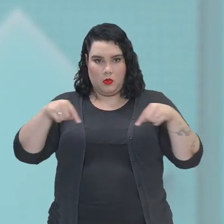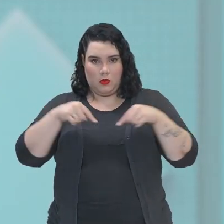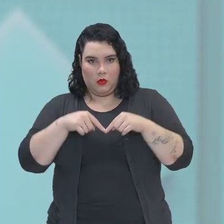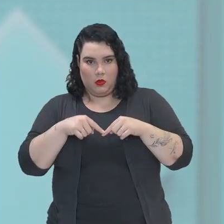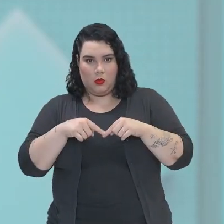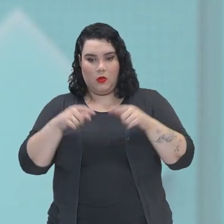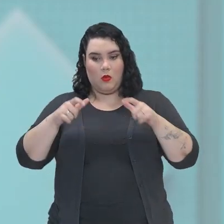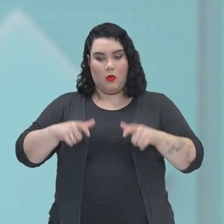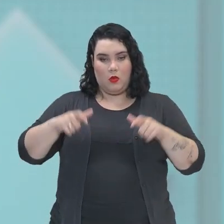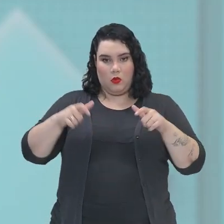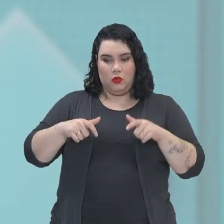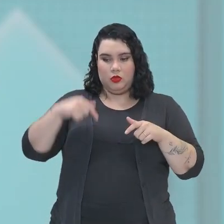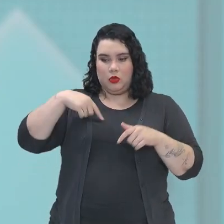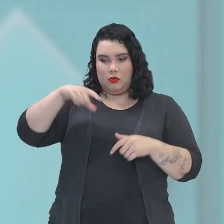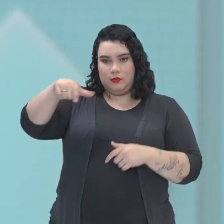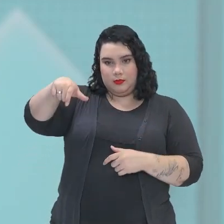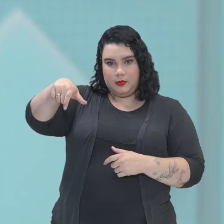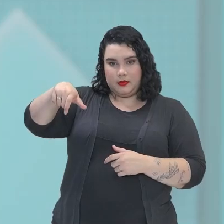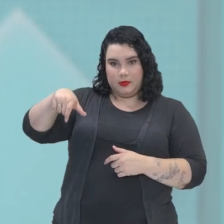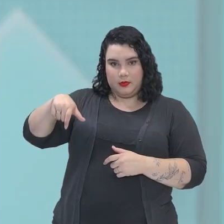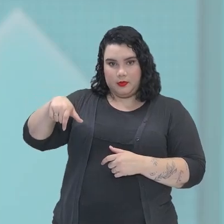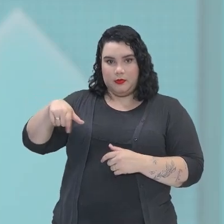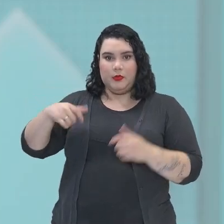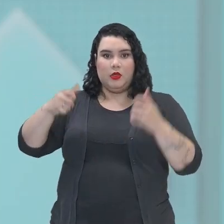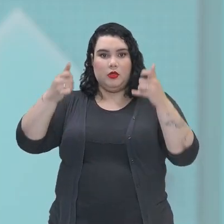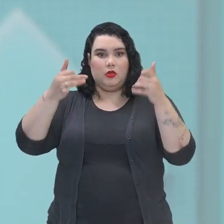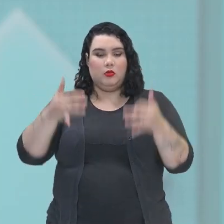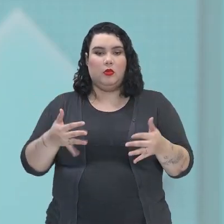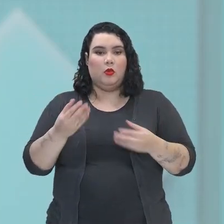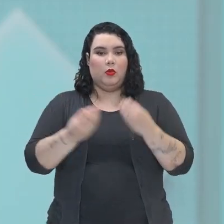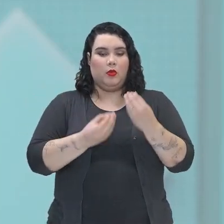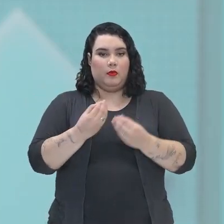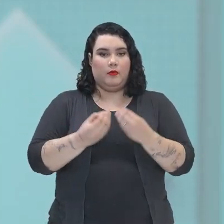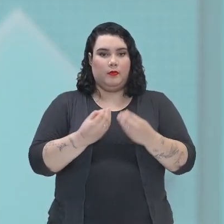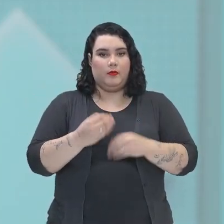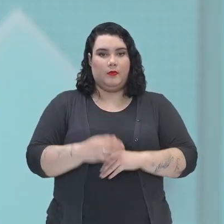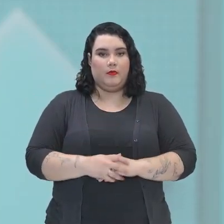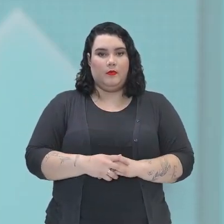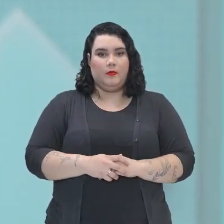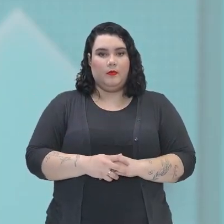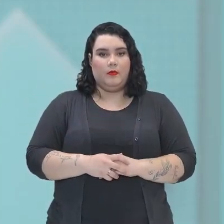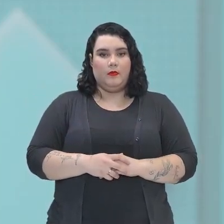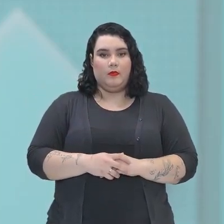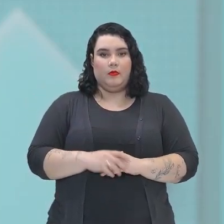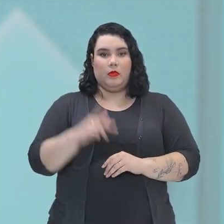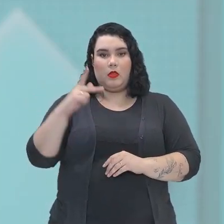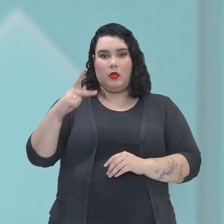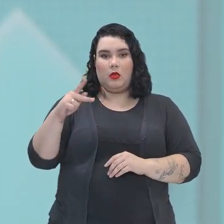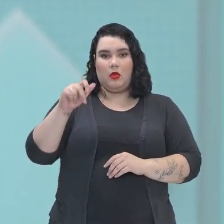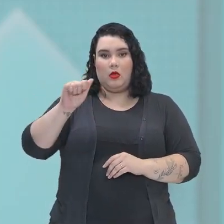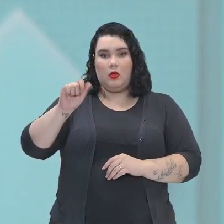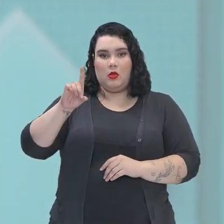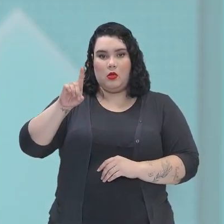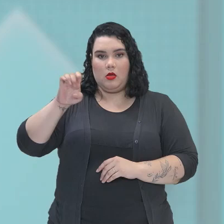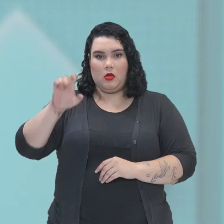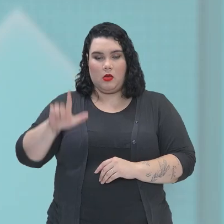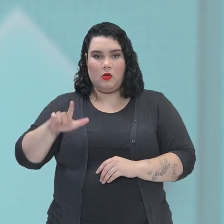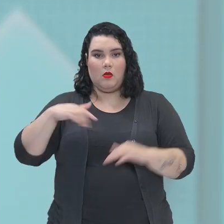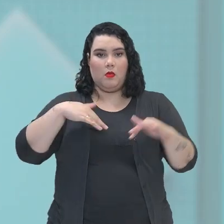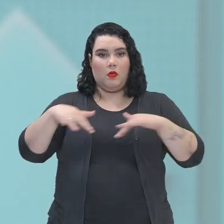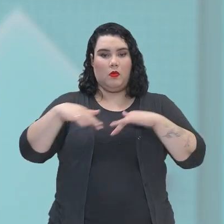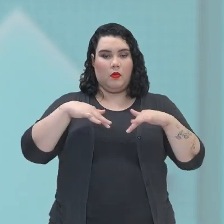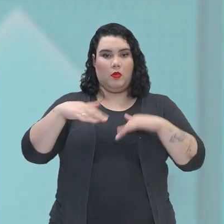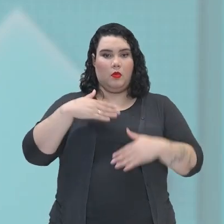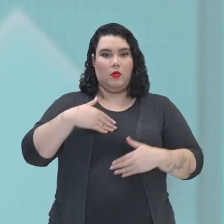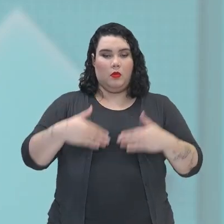que acontece, e aqui está explicando como que é feito. Então, o pádel, o saque, é diferente